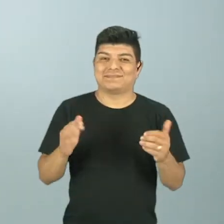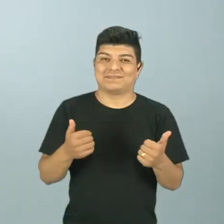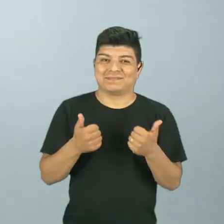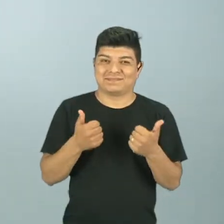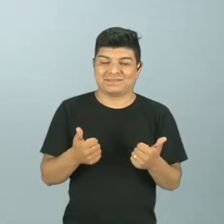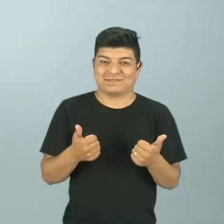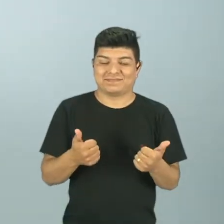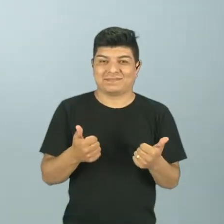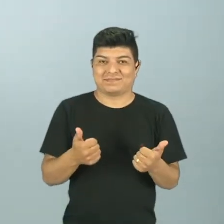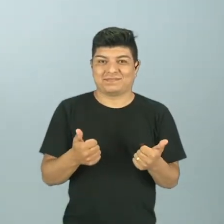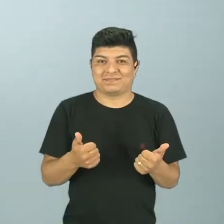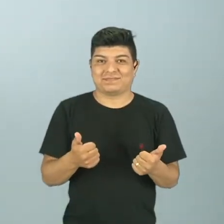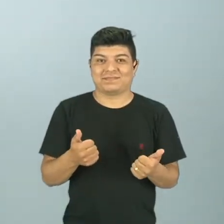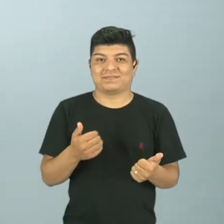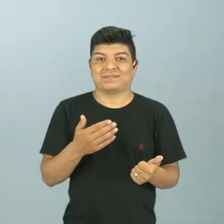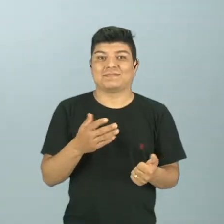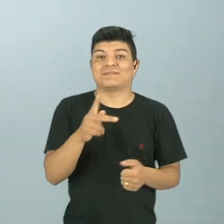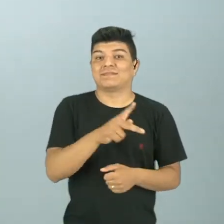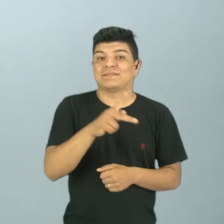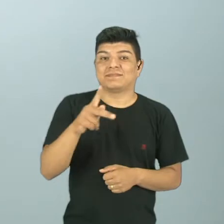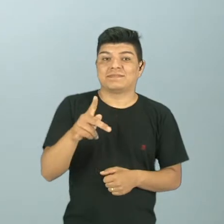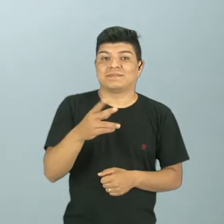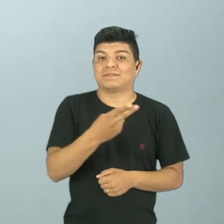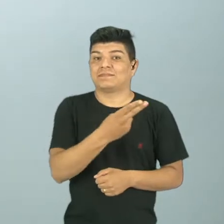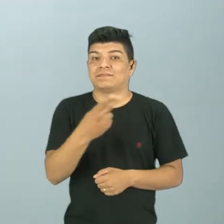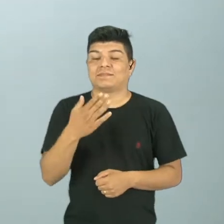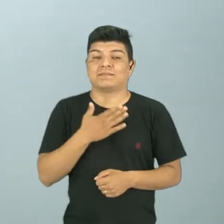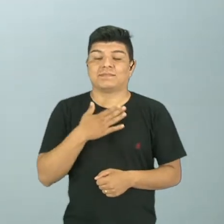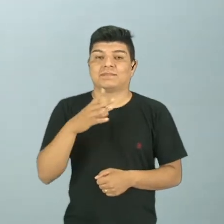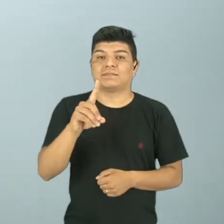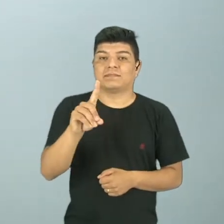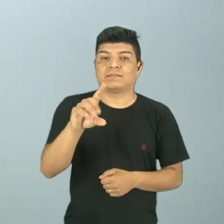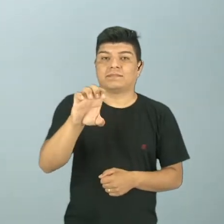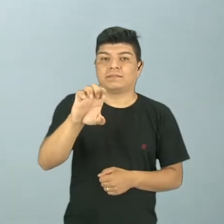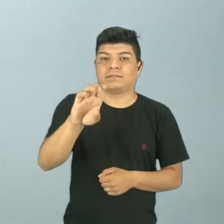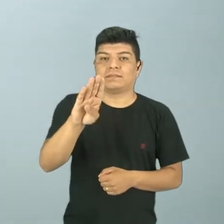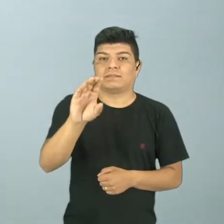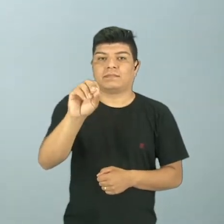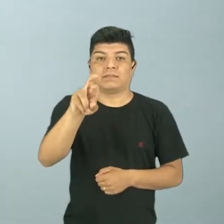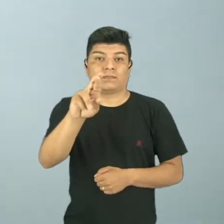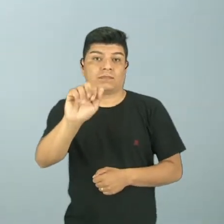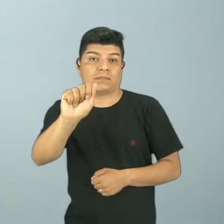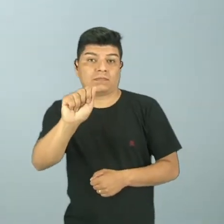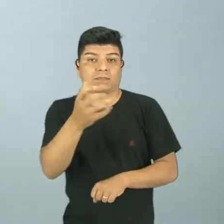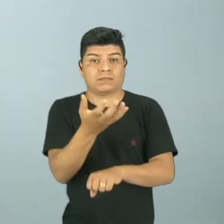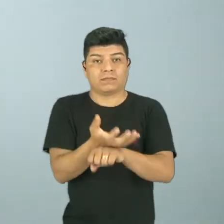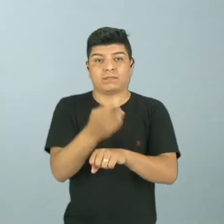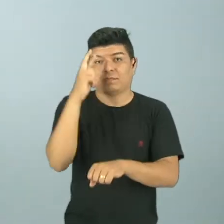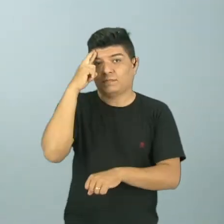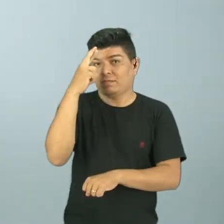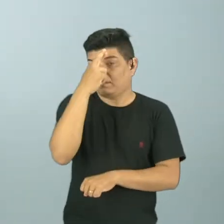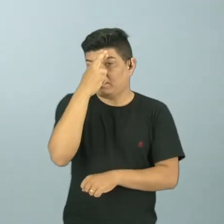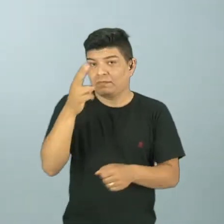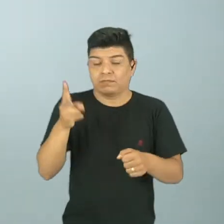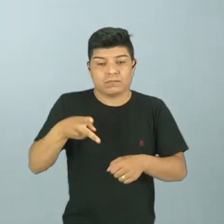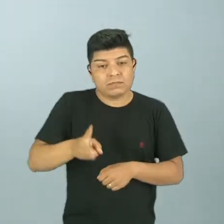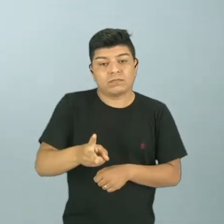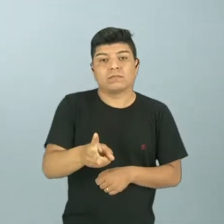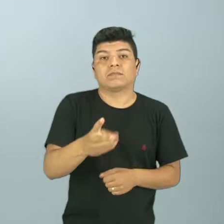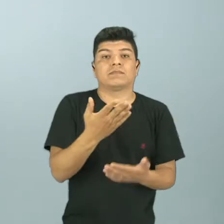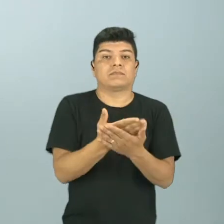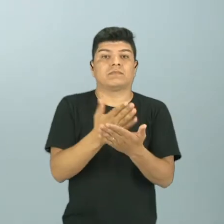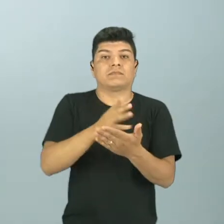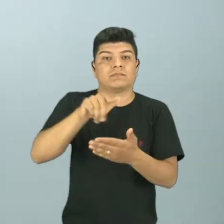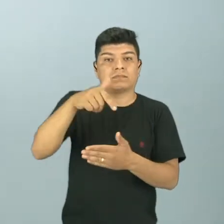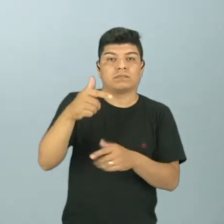pessoal, tudo bom? Eu sou a professora Débora, professora de História, e hoje a gente vai dar continuidade no que a gente vem estudando nas aulas